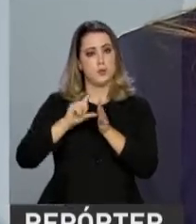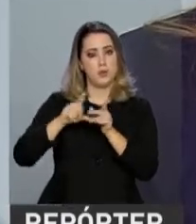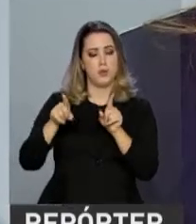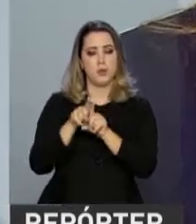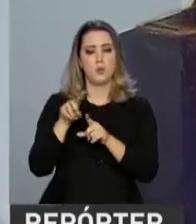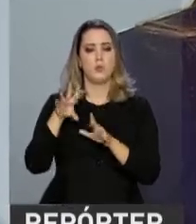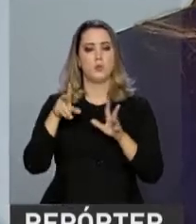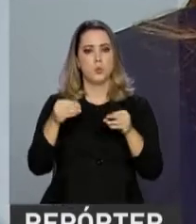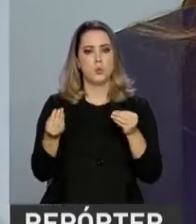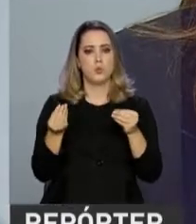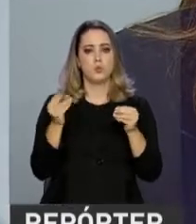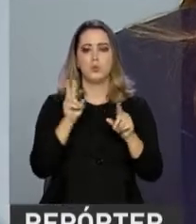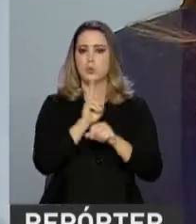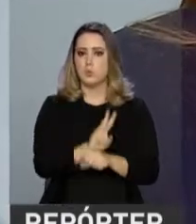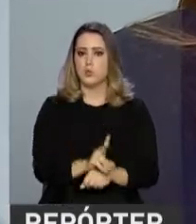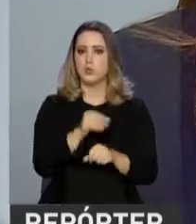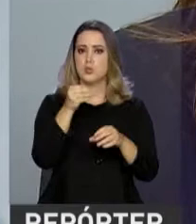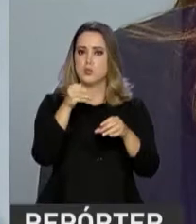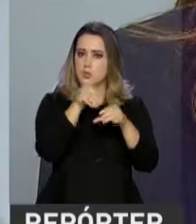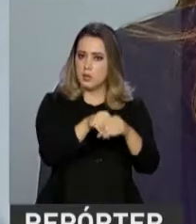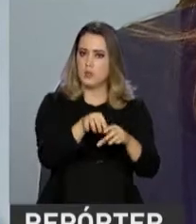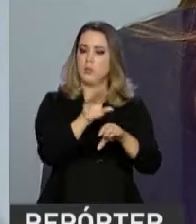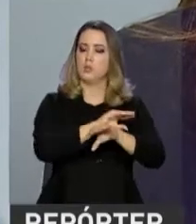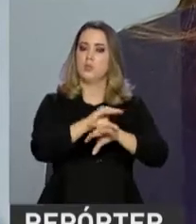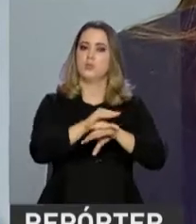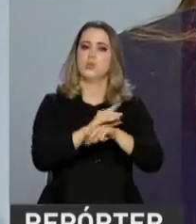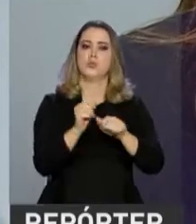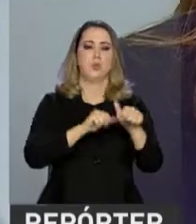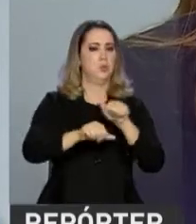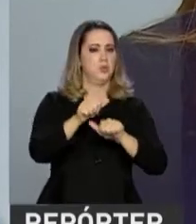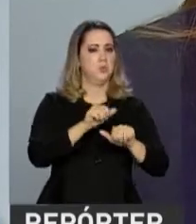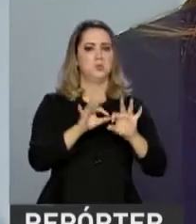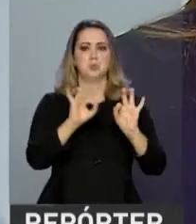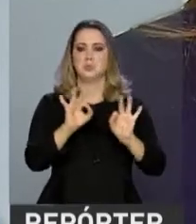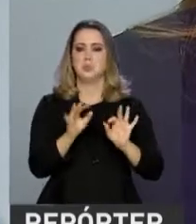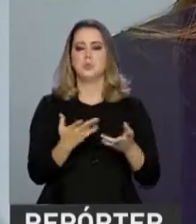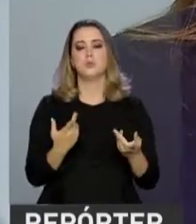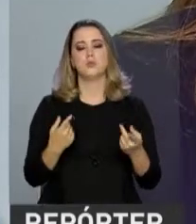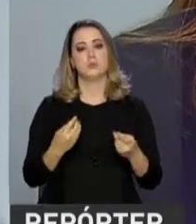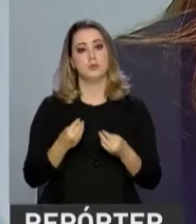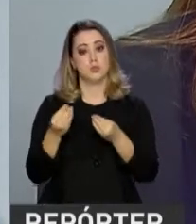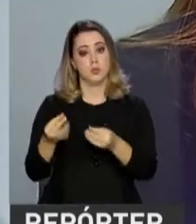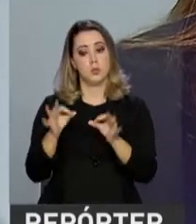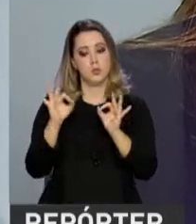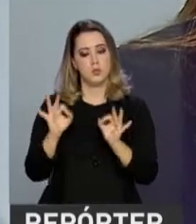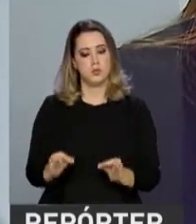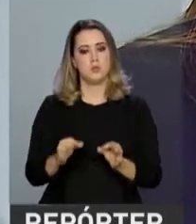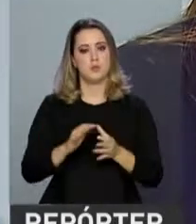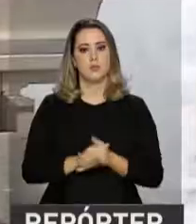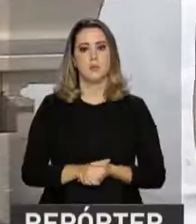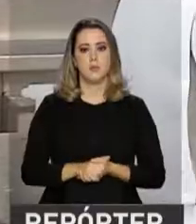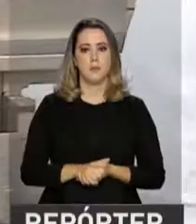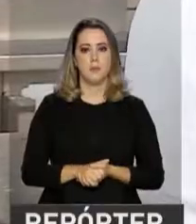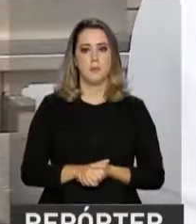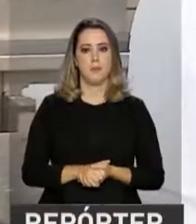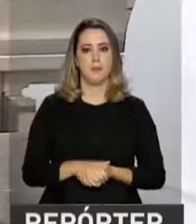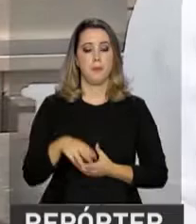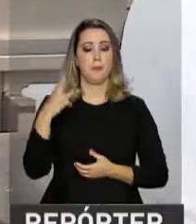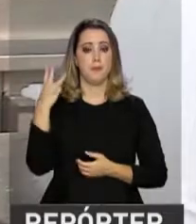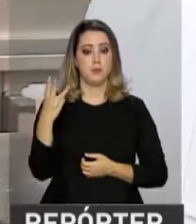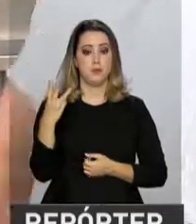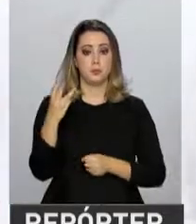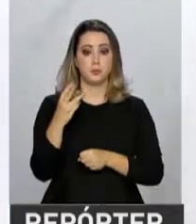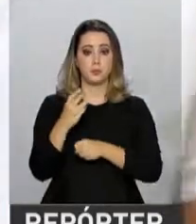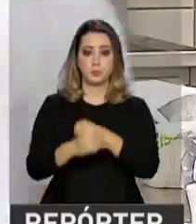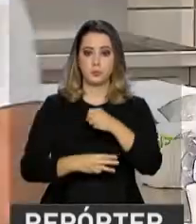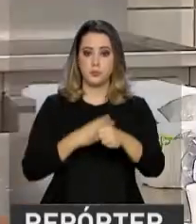estão absolutamente protegidos e não há como se alterar a concessão desses direitos aos trabalhadores. Há 3 anos,